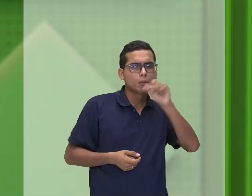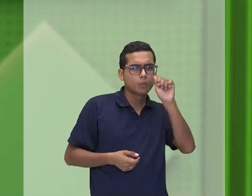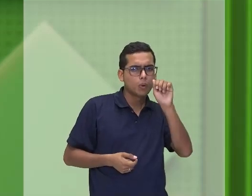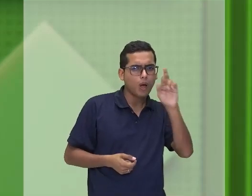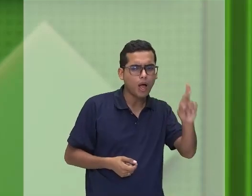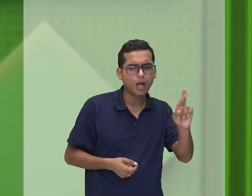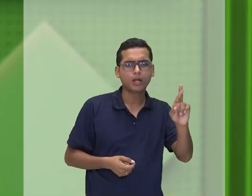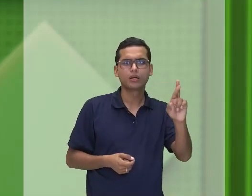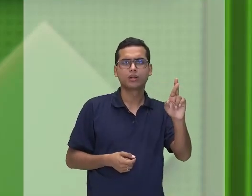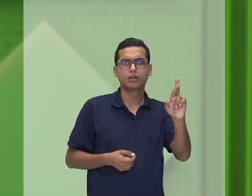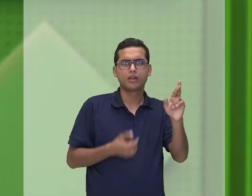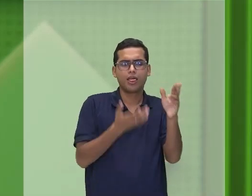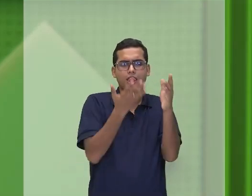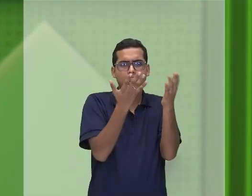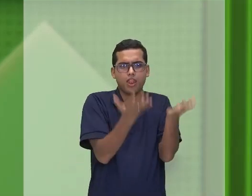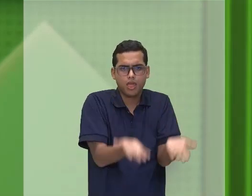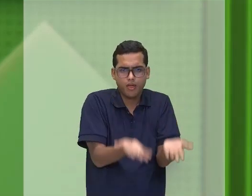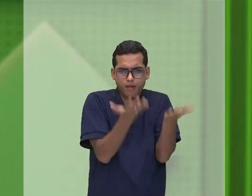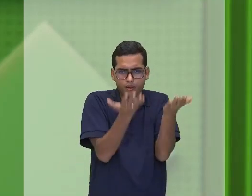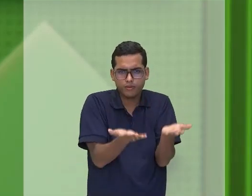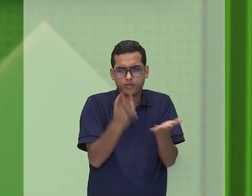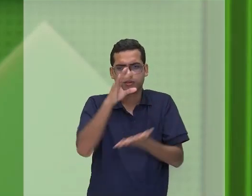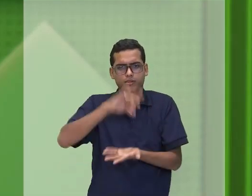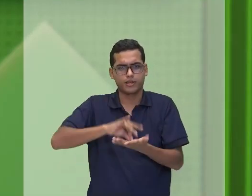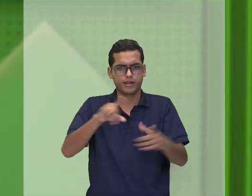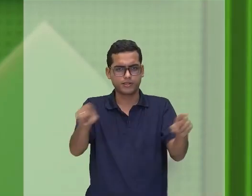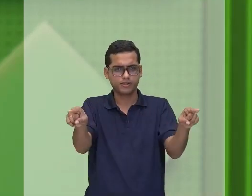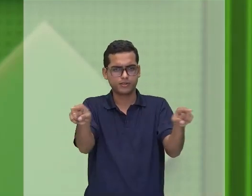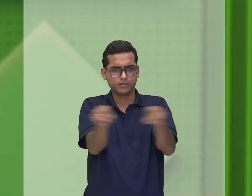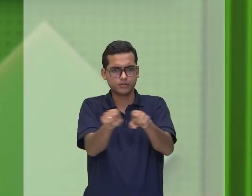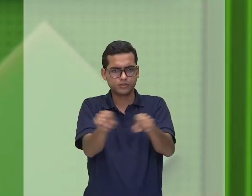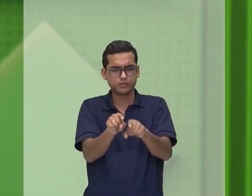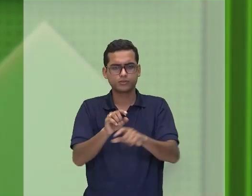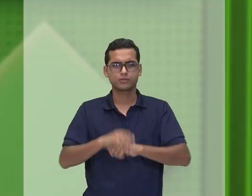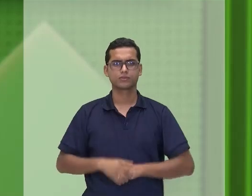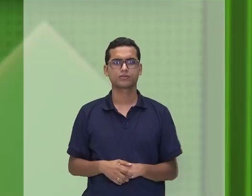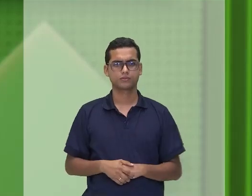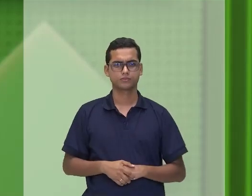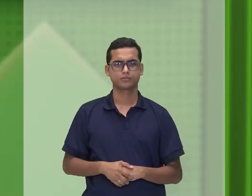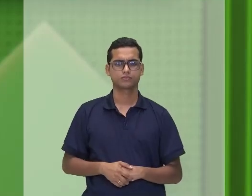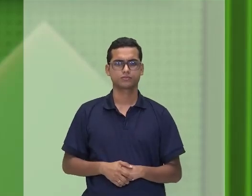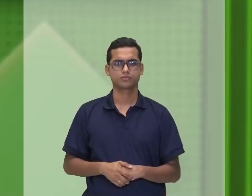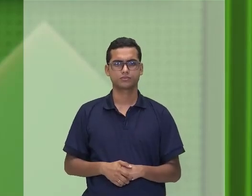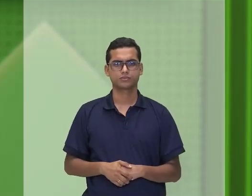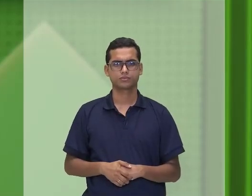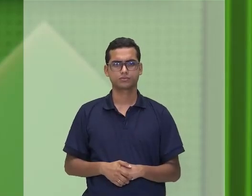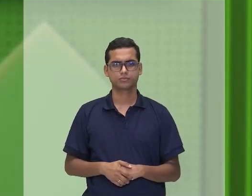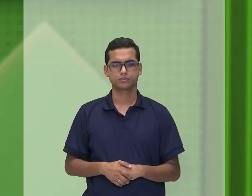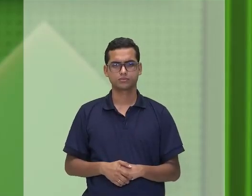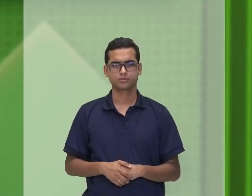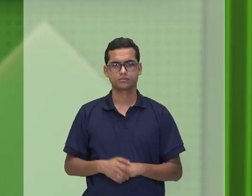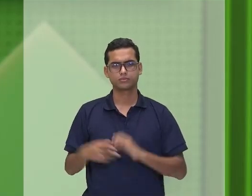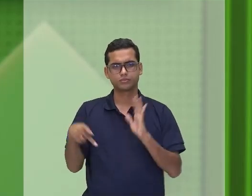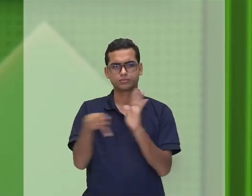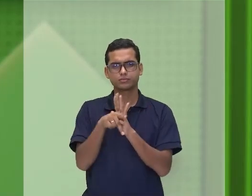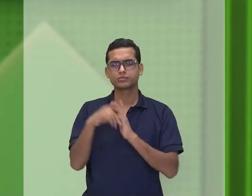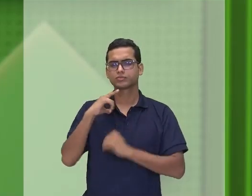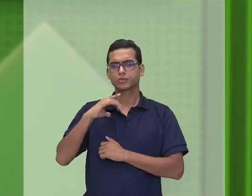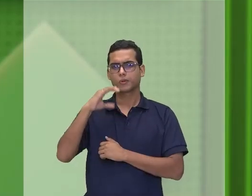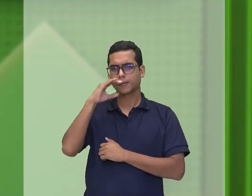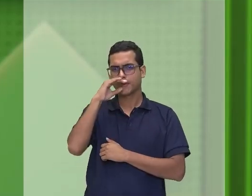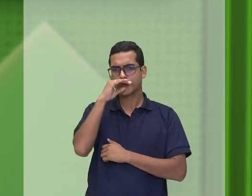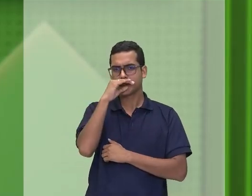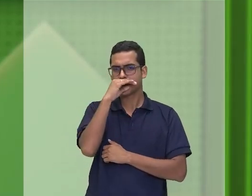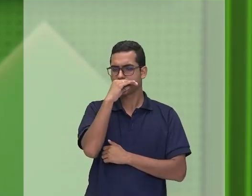por isso que quando a gente instala um ar-condicionado, ele tem que ficar no alto, porque ele vai ali eliminar, né, o